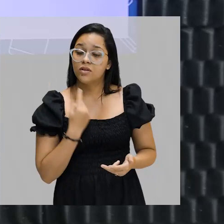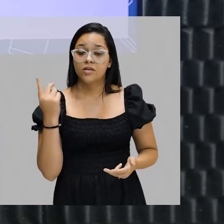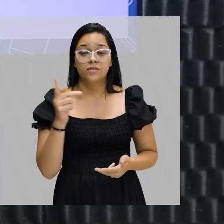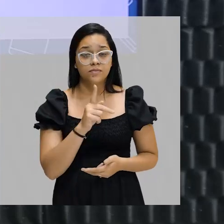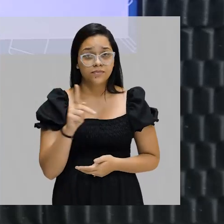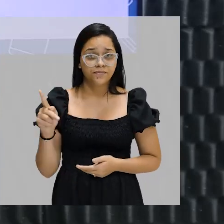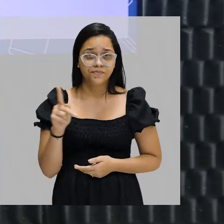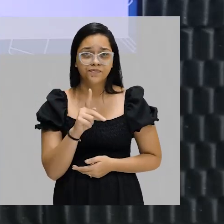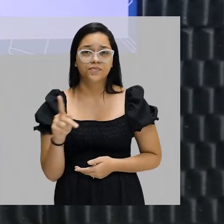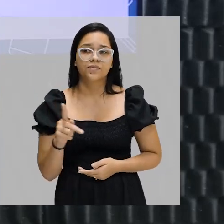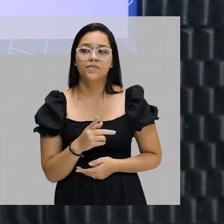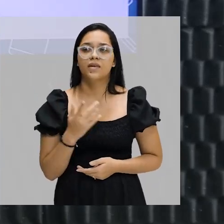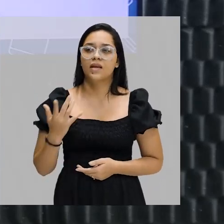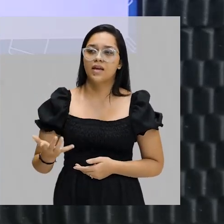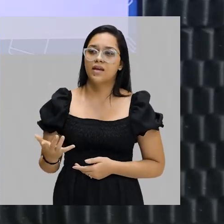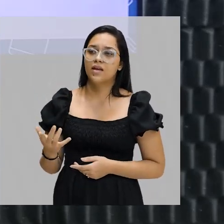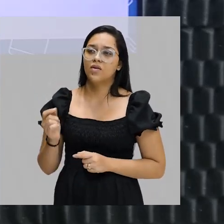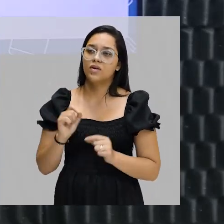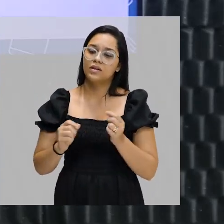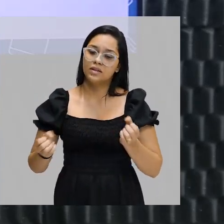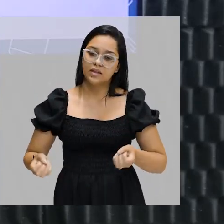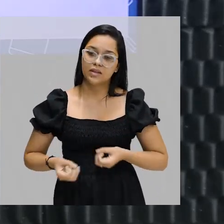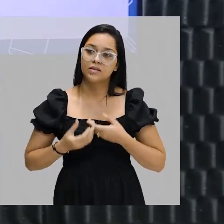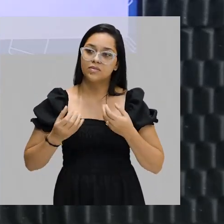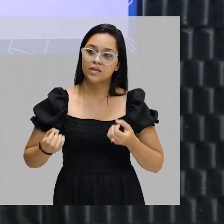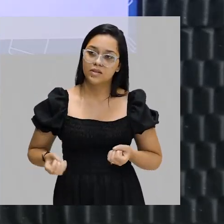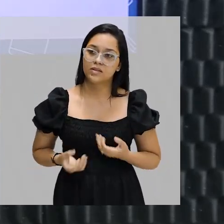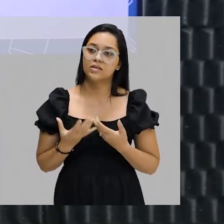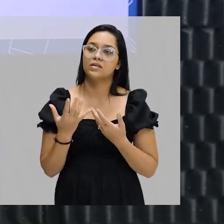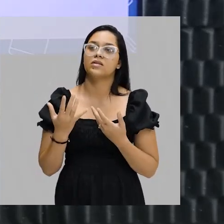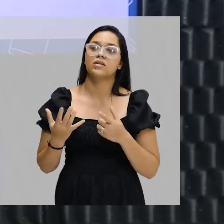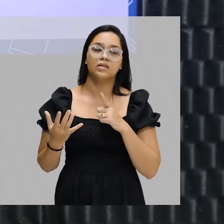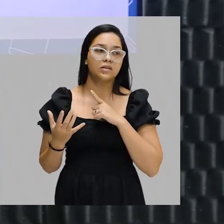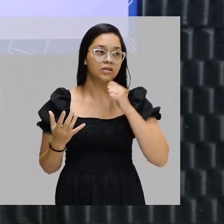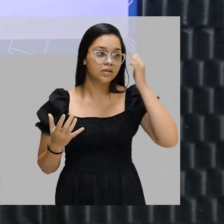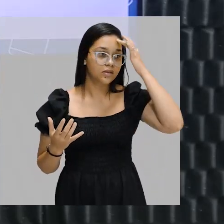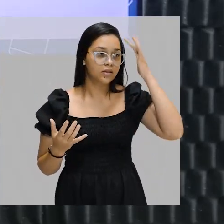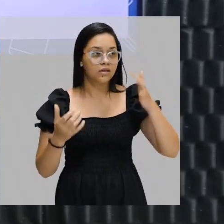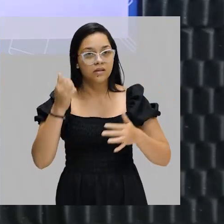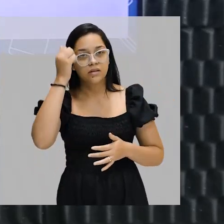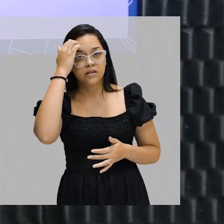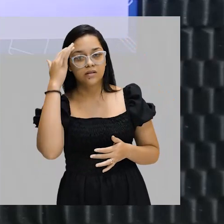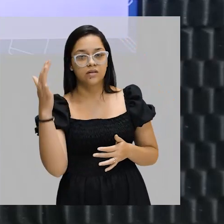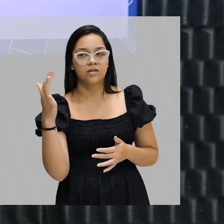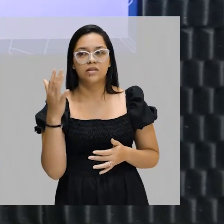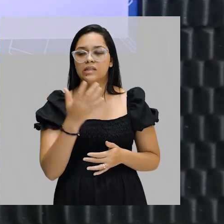muitos professores é se expressando com interjeição